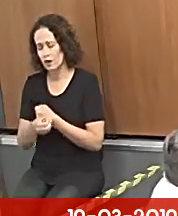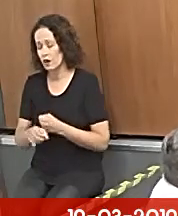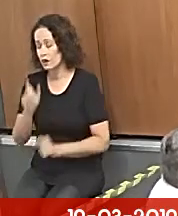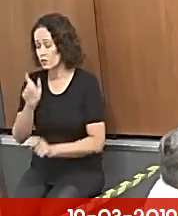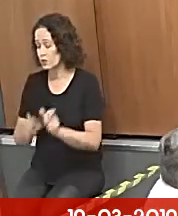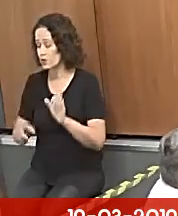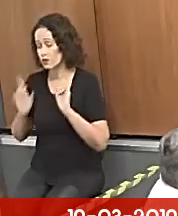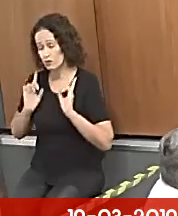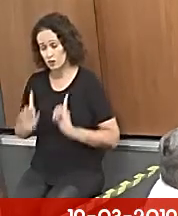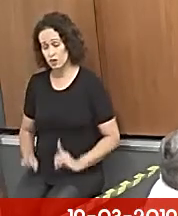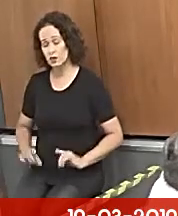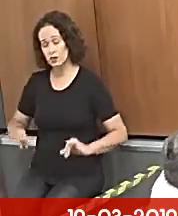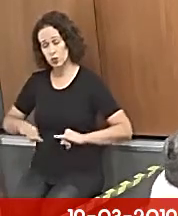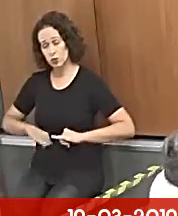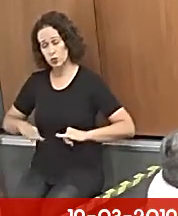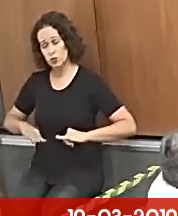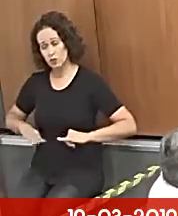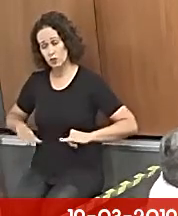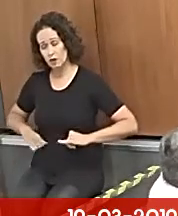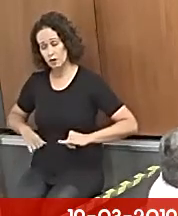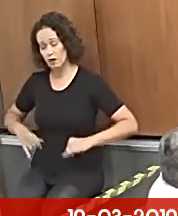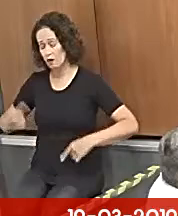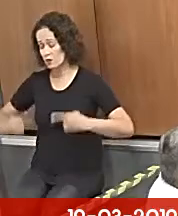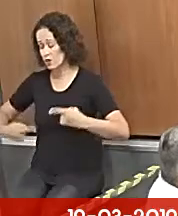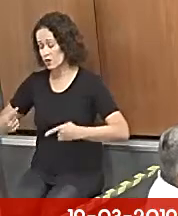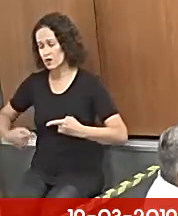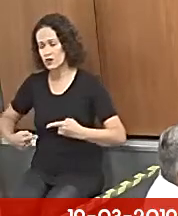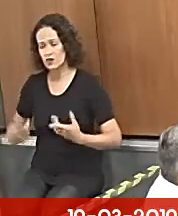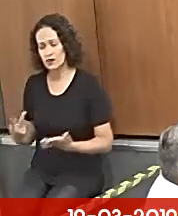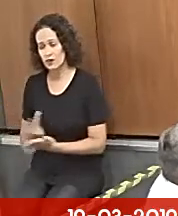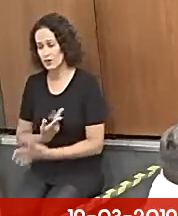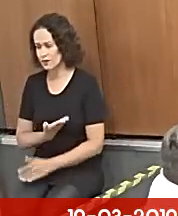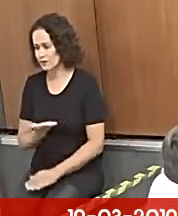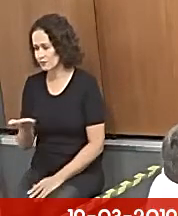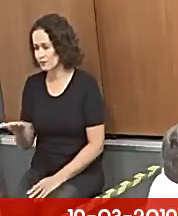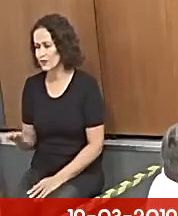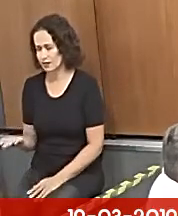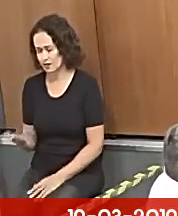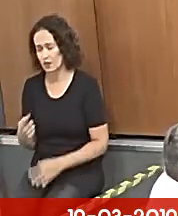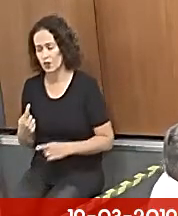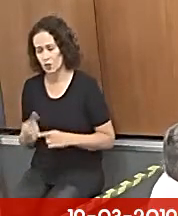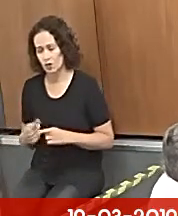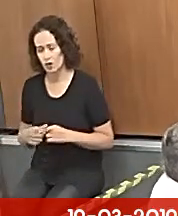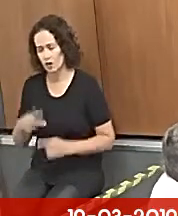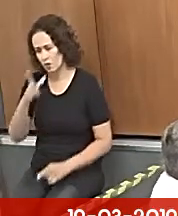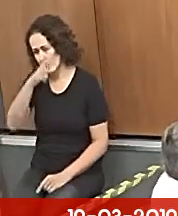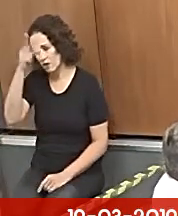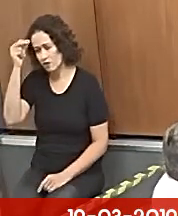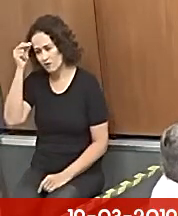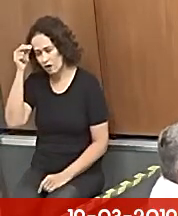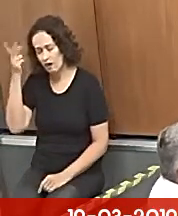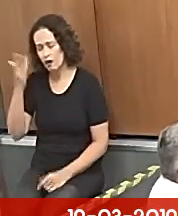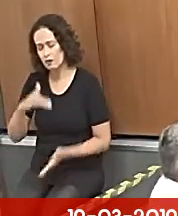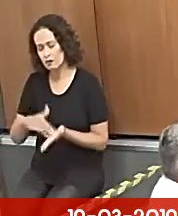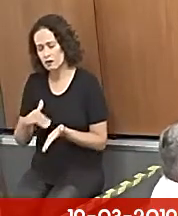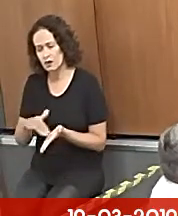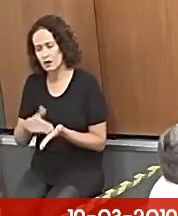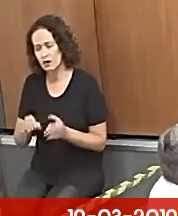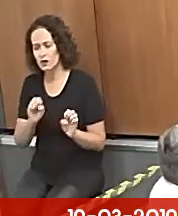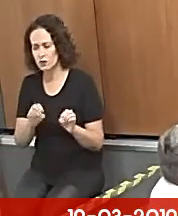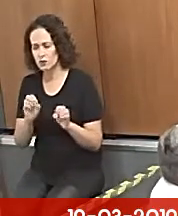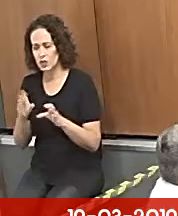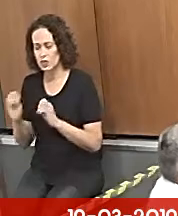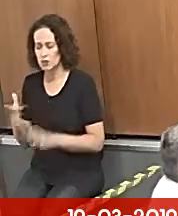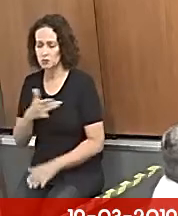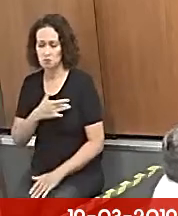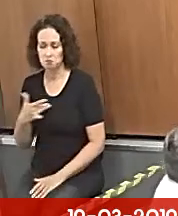sofrendo porque a política não chega até eles porque o gestor do município o prefeito os a secretária de educação de